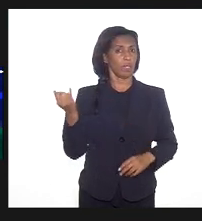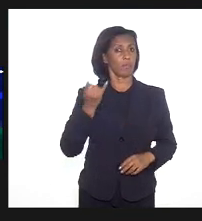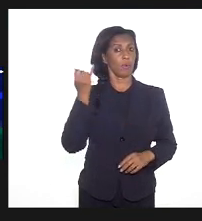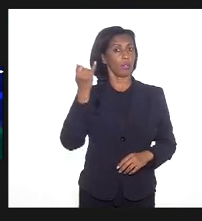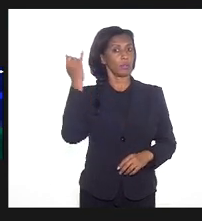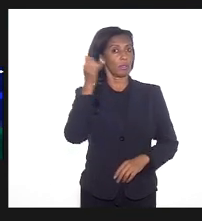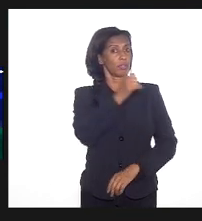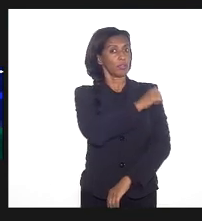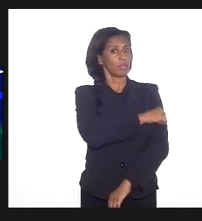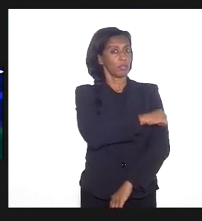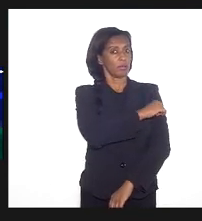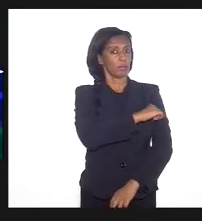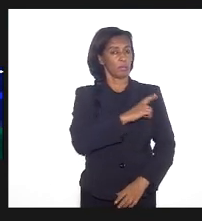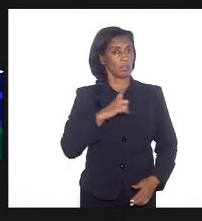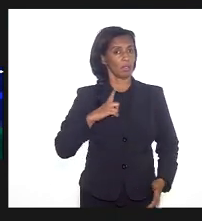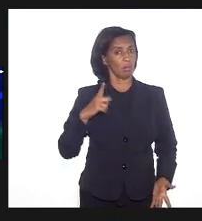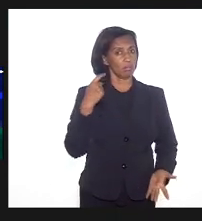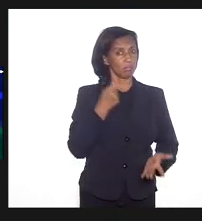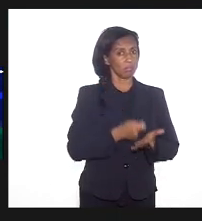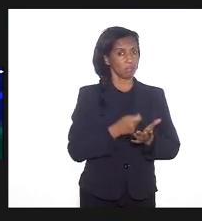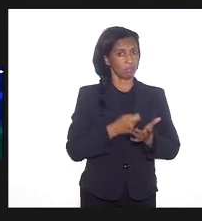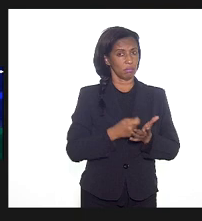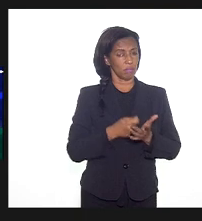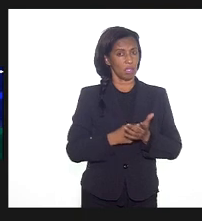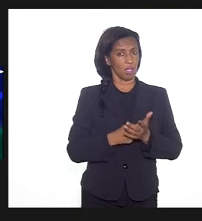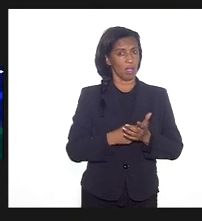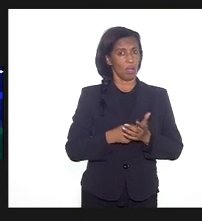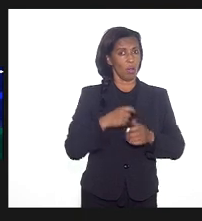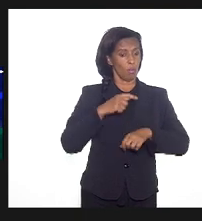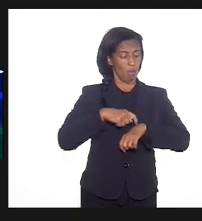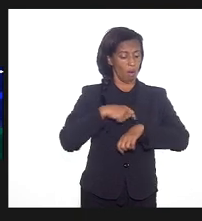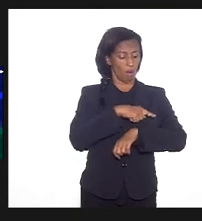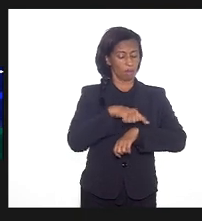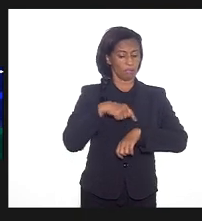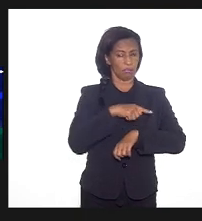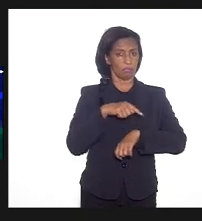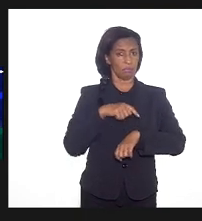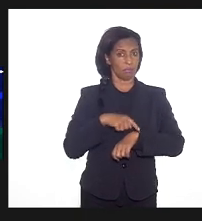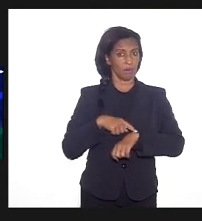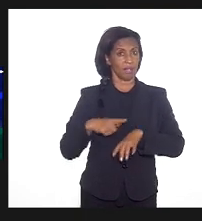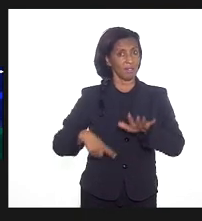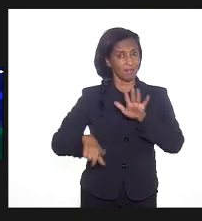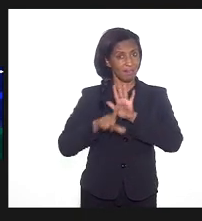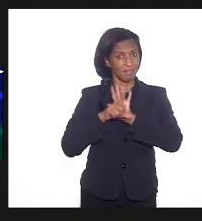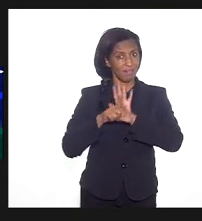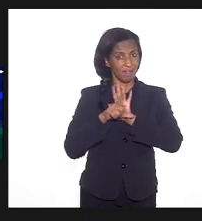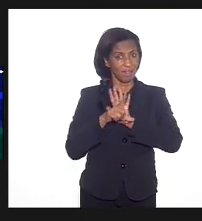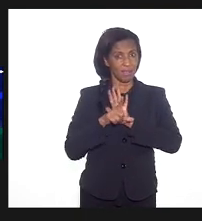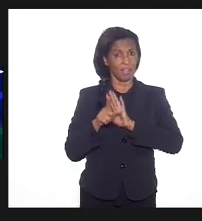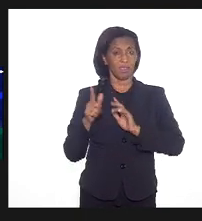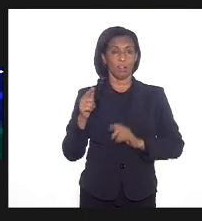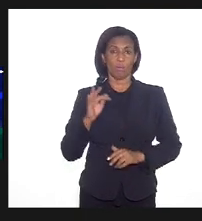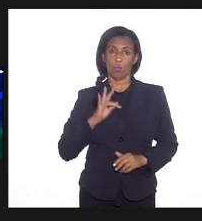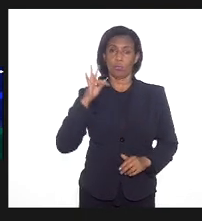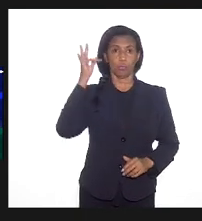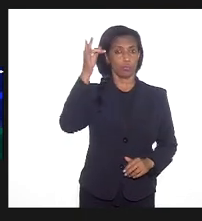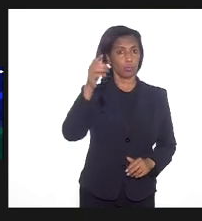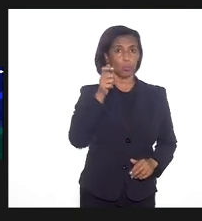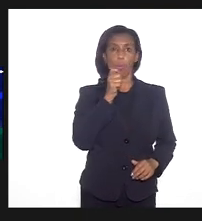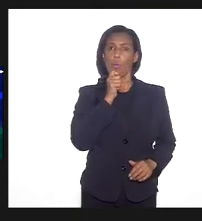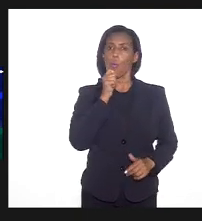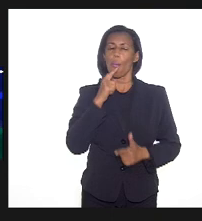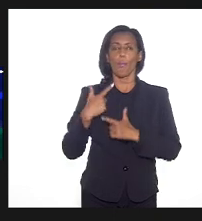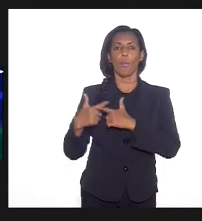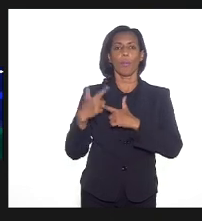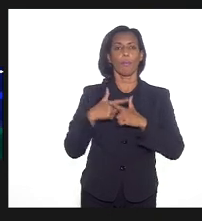garanta uma jornada de trabalho em lei até para não ter problemas em relação